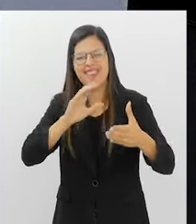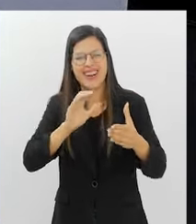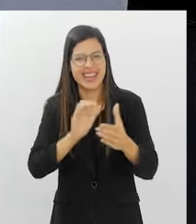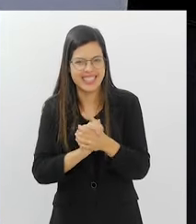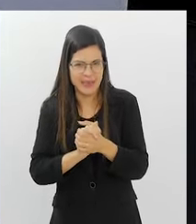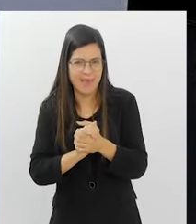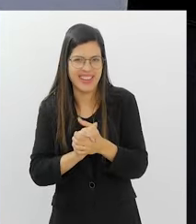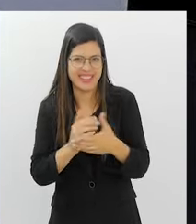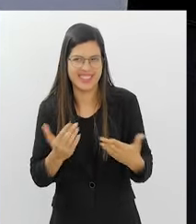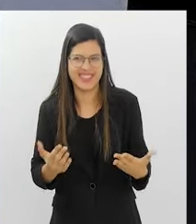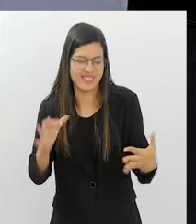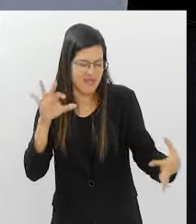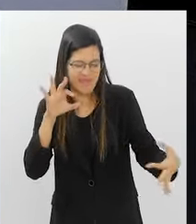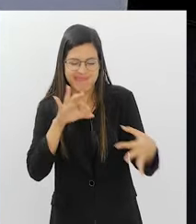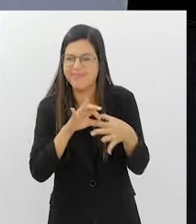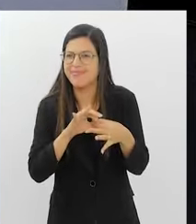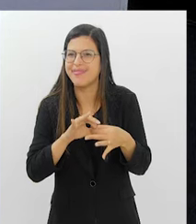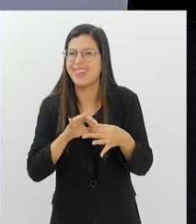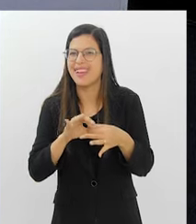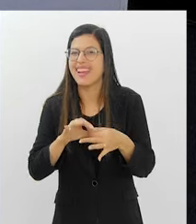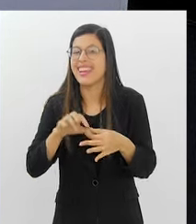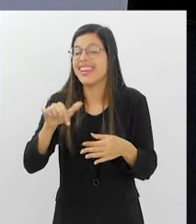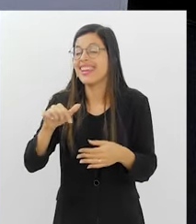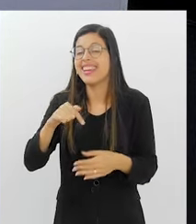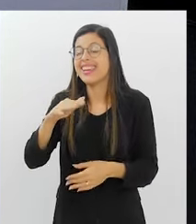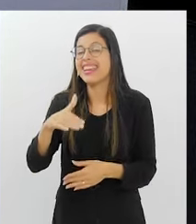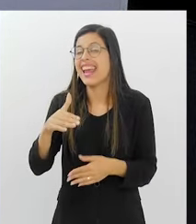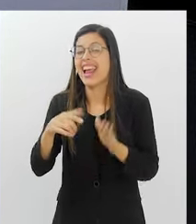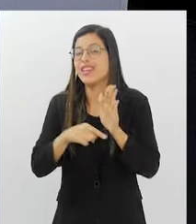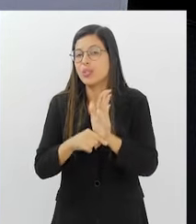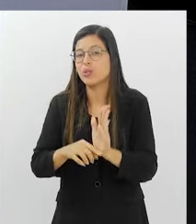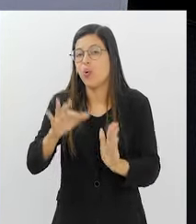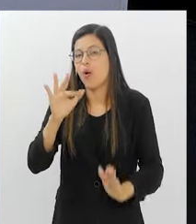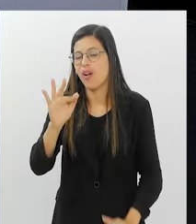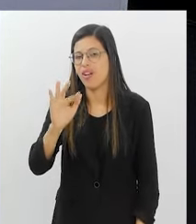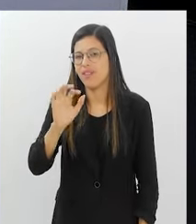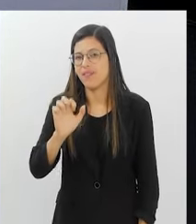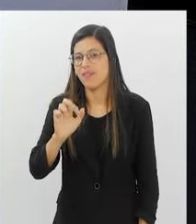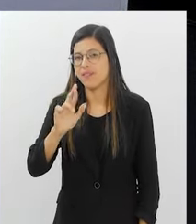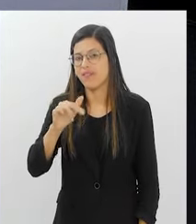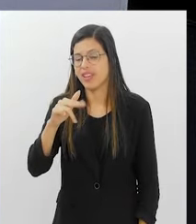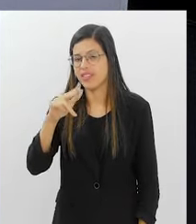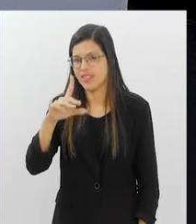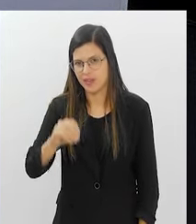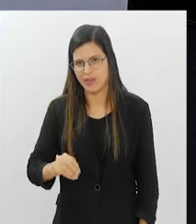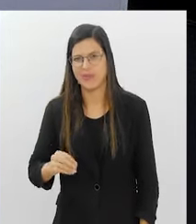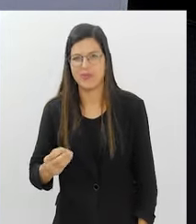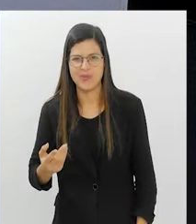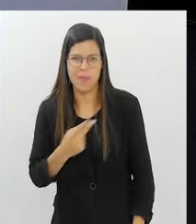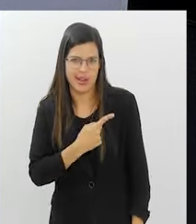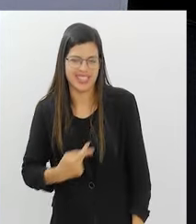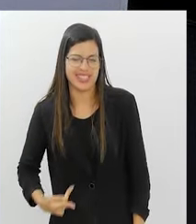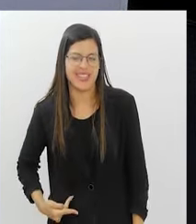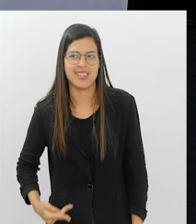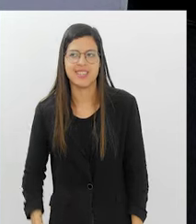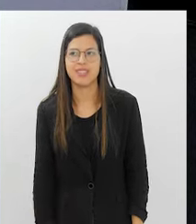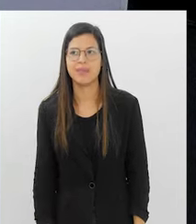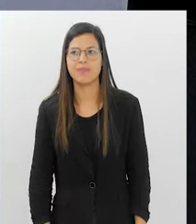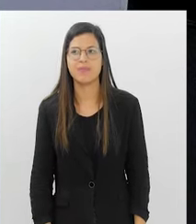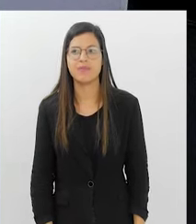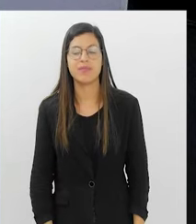que o nosso casamento o santo casamenteiro Fernando horta né Isa Isso é uma uma uma curiosidade que eu que eu